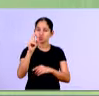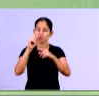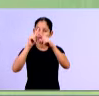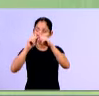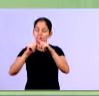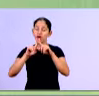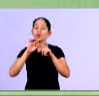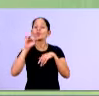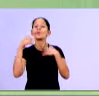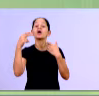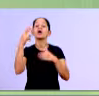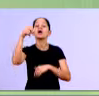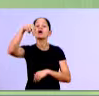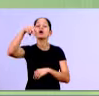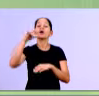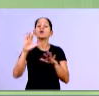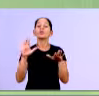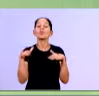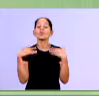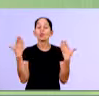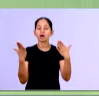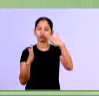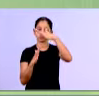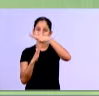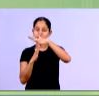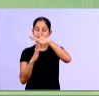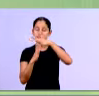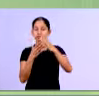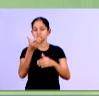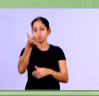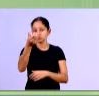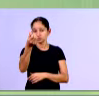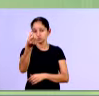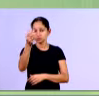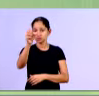vezes o N, período, 68 dias.